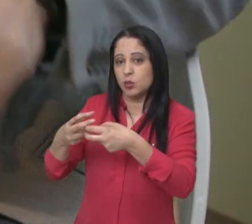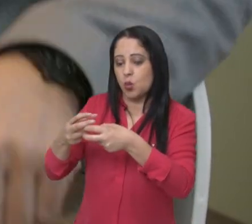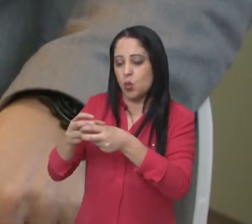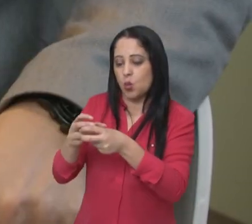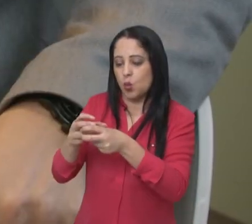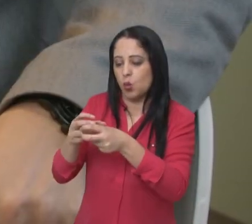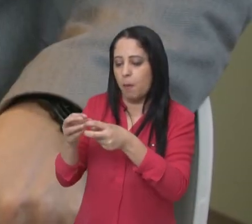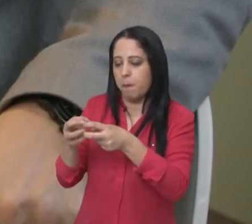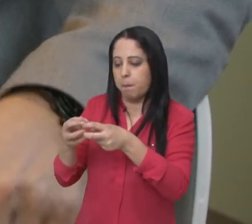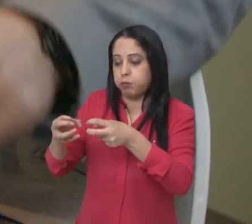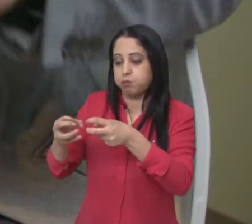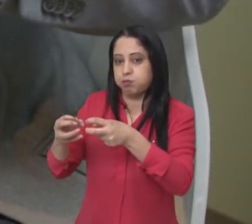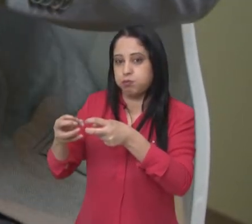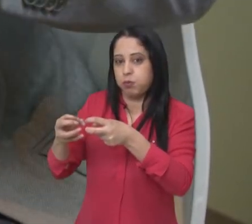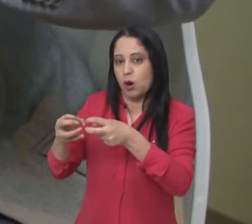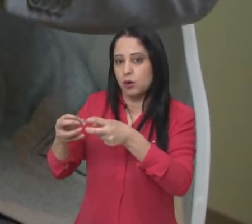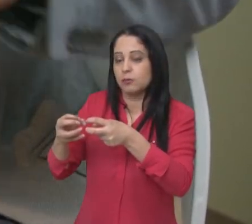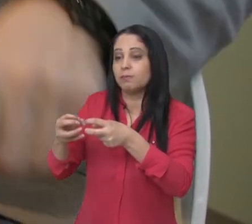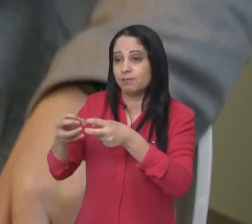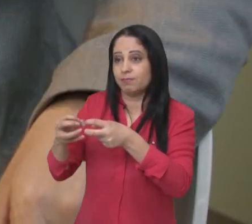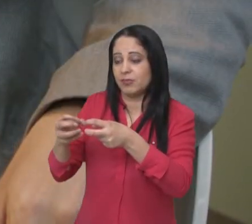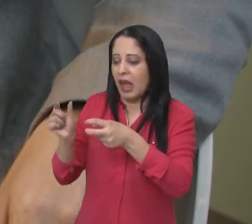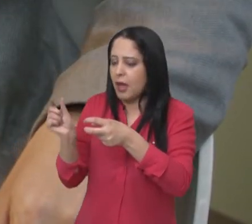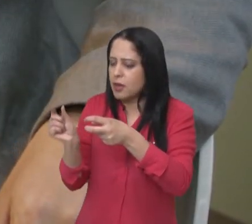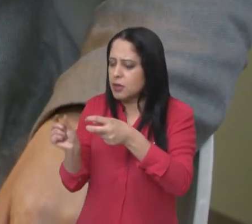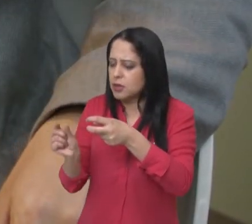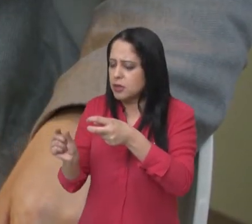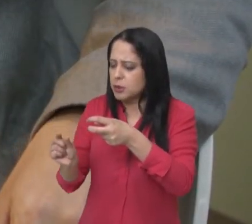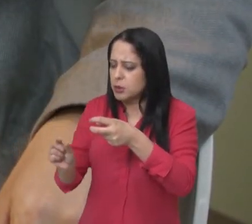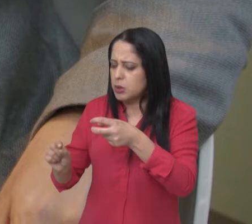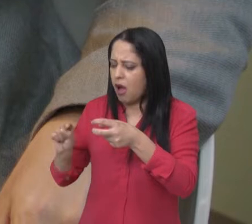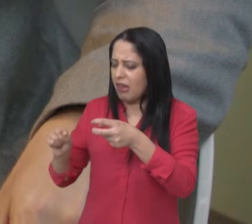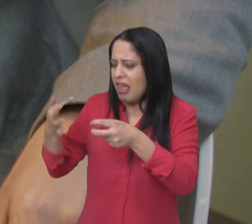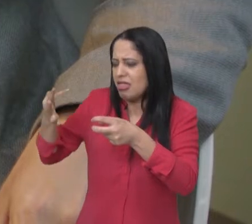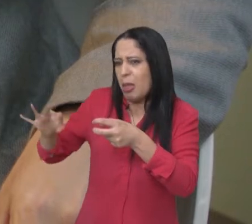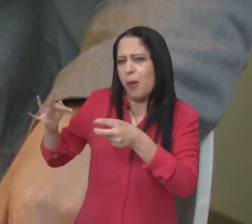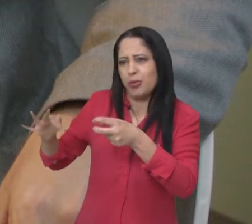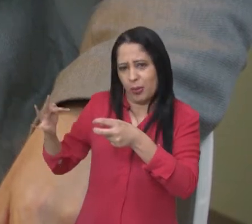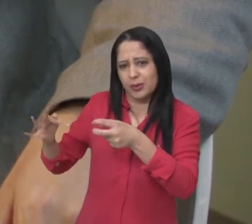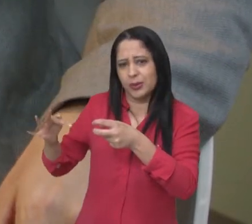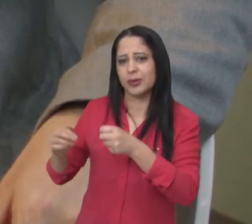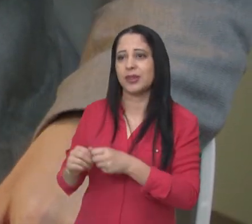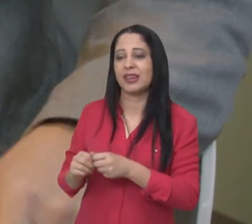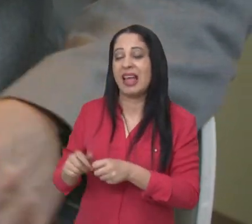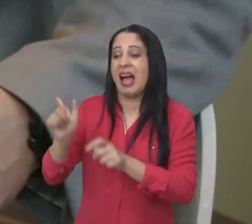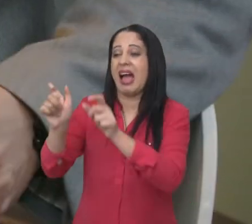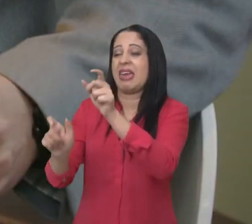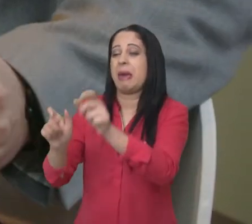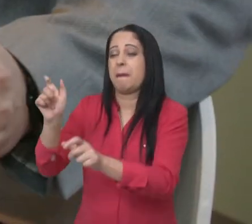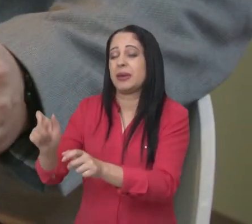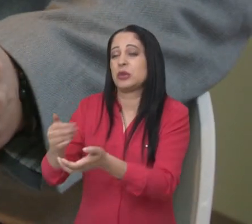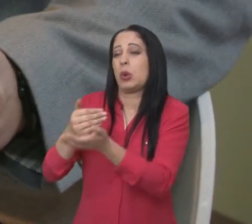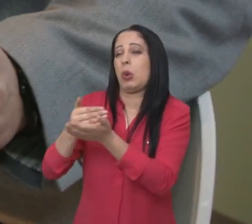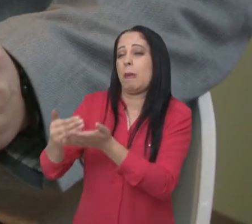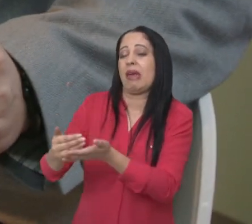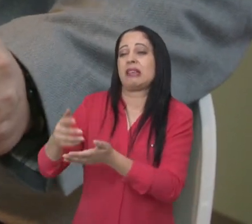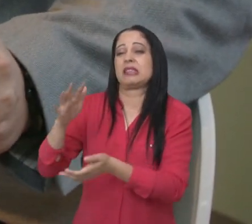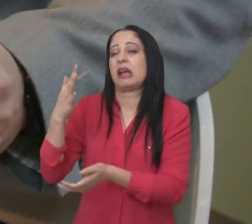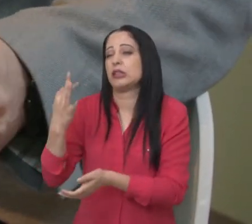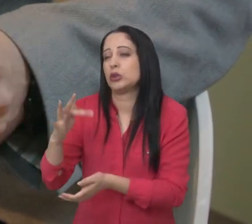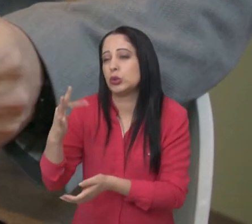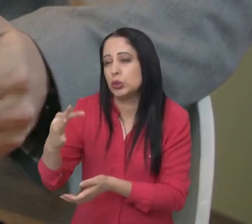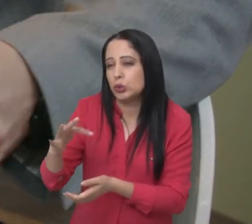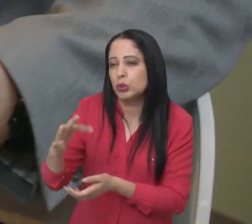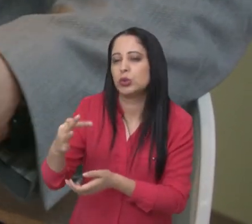nessa situação ele pode pegar o nervo que está saindo justamente nessa posição. E aí o paciente vai apresentar sintomas